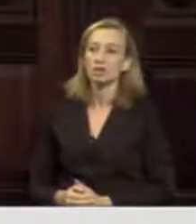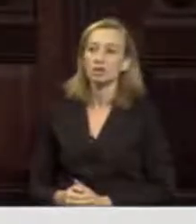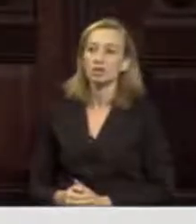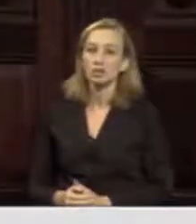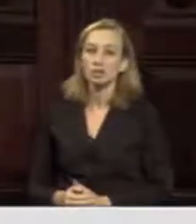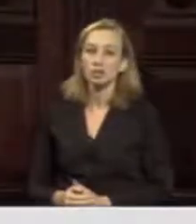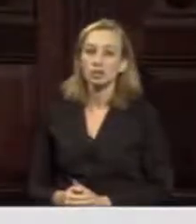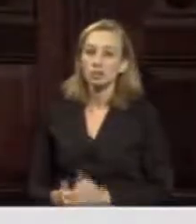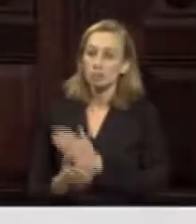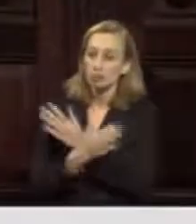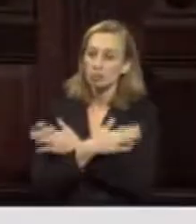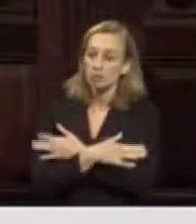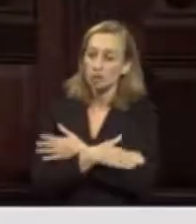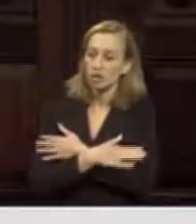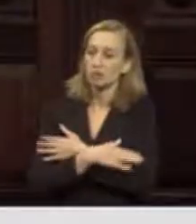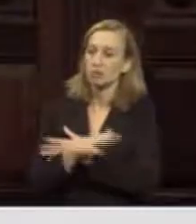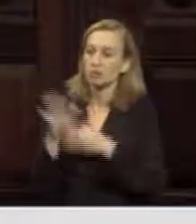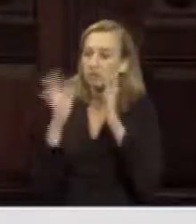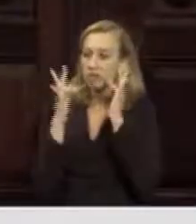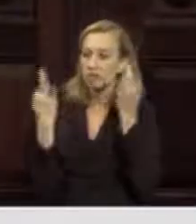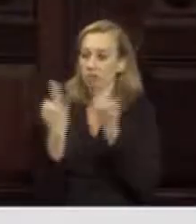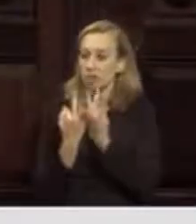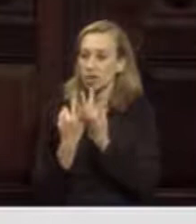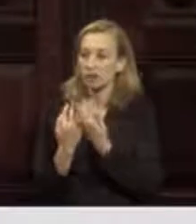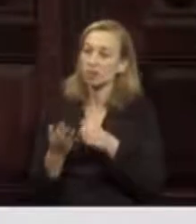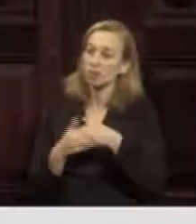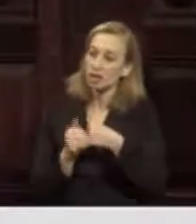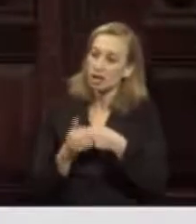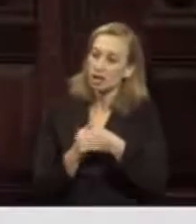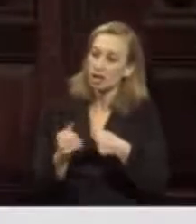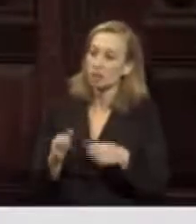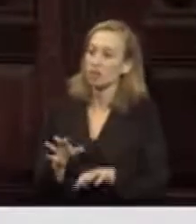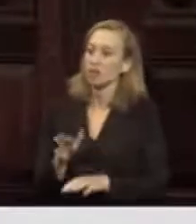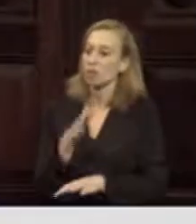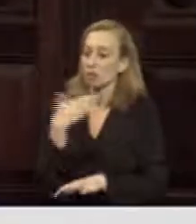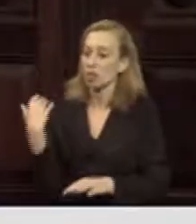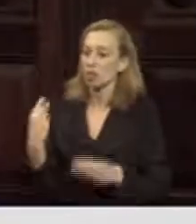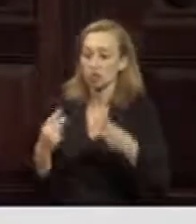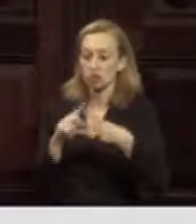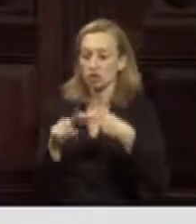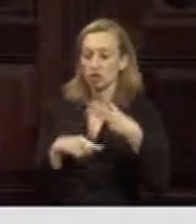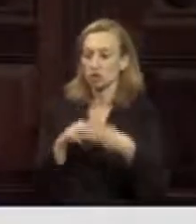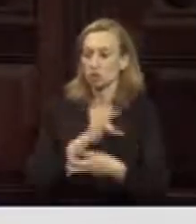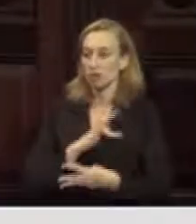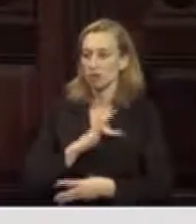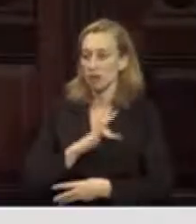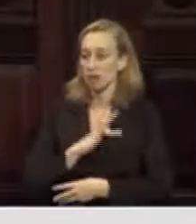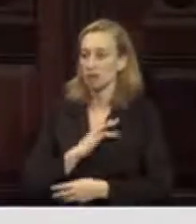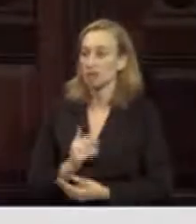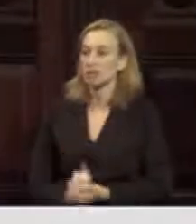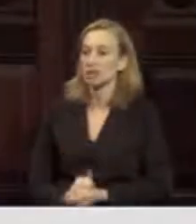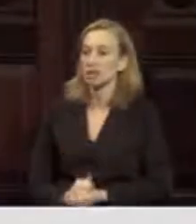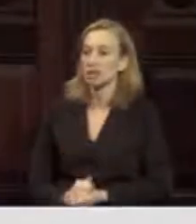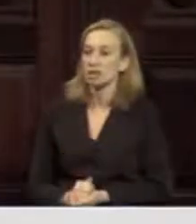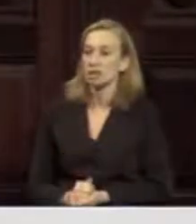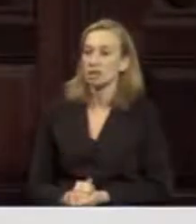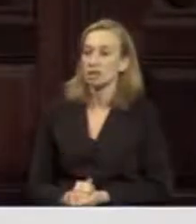morte desses 3 policiais militares que estavam prestando serviço,